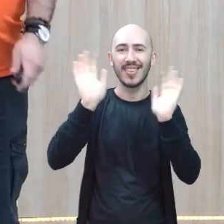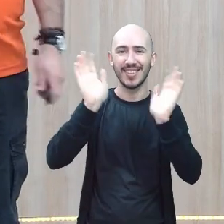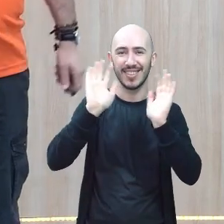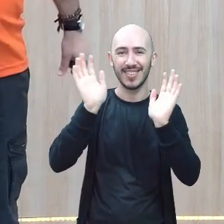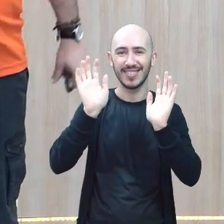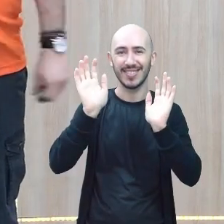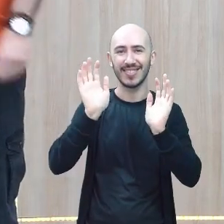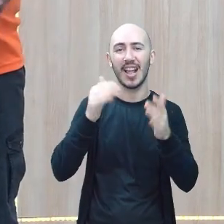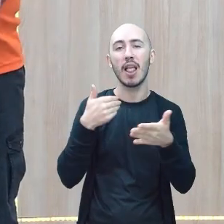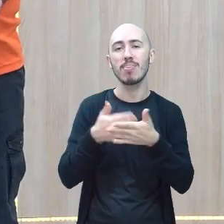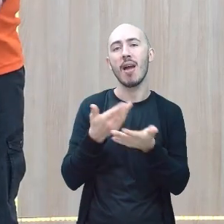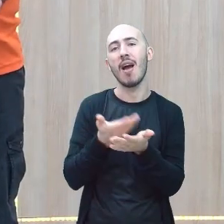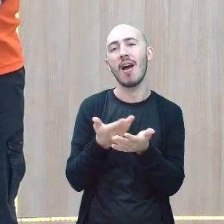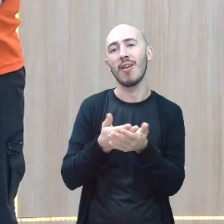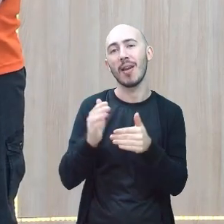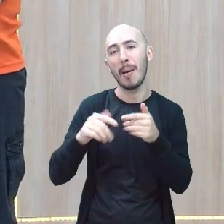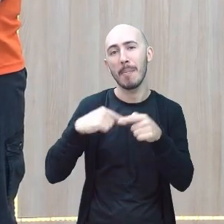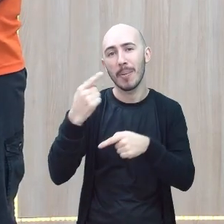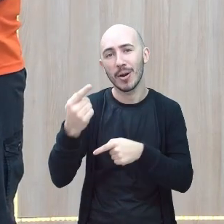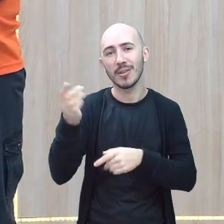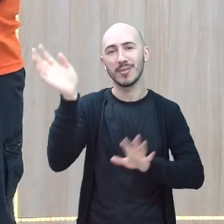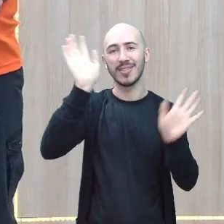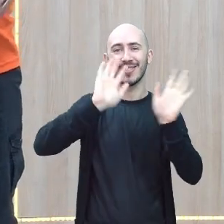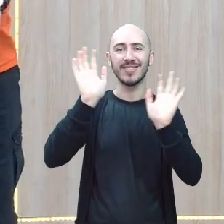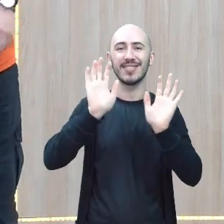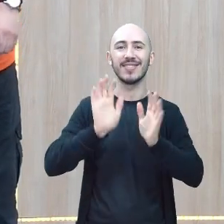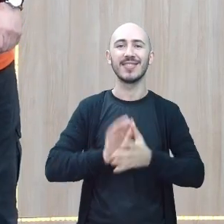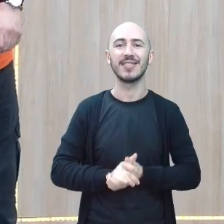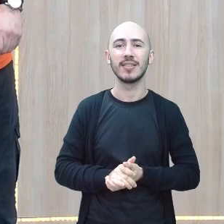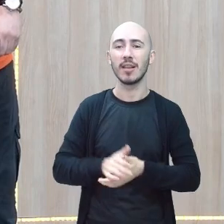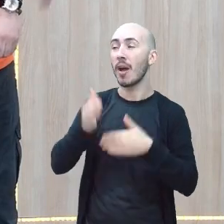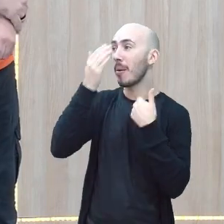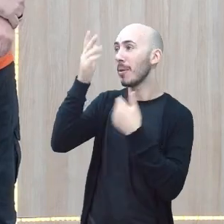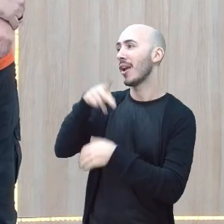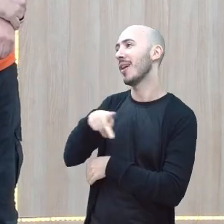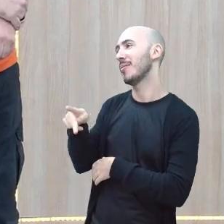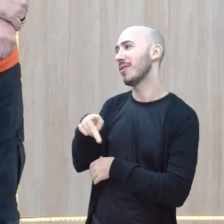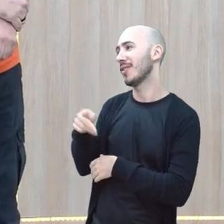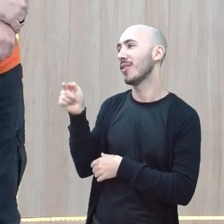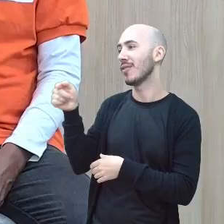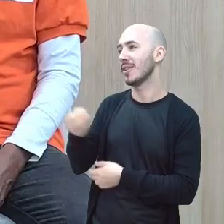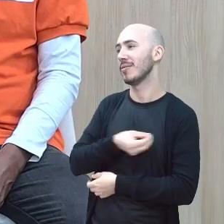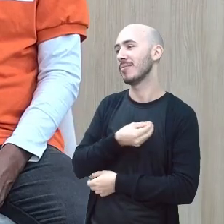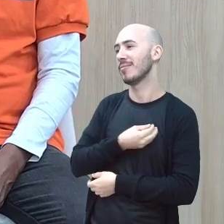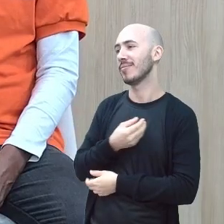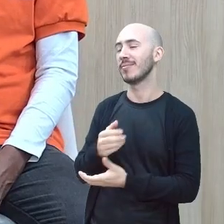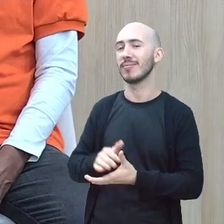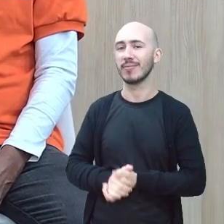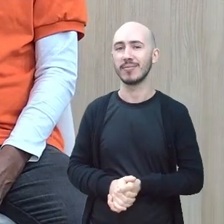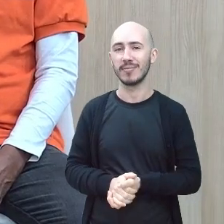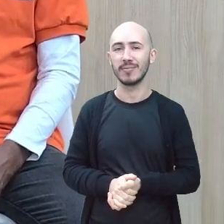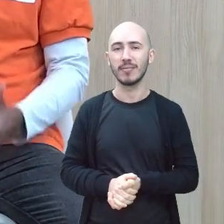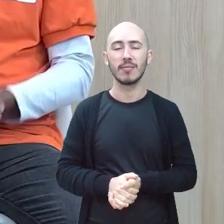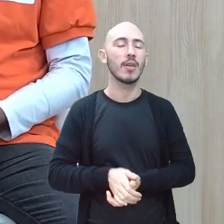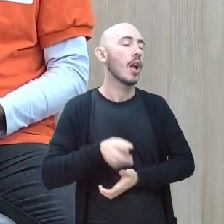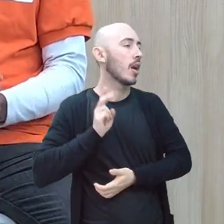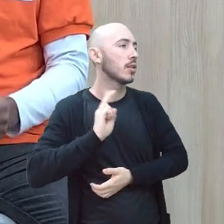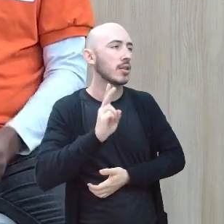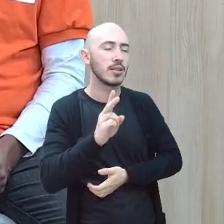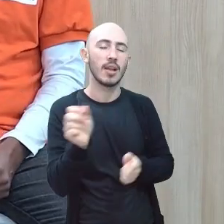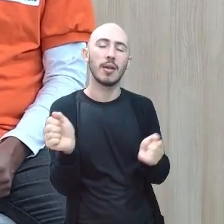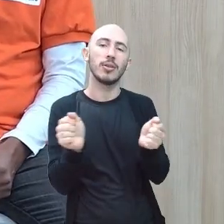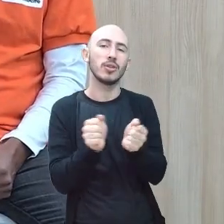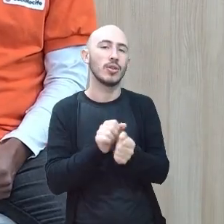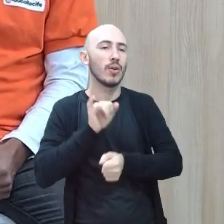pessoal, e até a nossa próxima aula. Tchau, tchau. E obrigado, professor, pela presença. Sempre às ordens, Luciano,